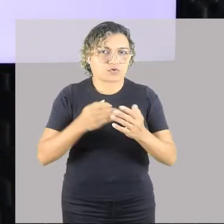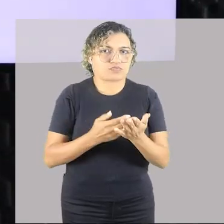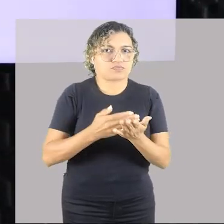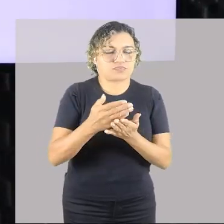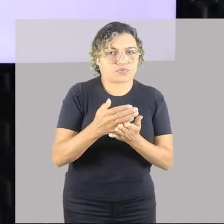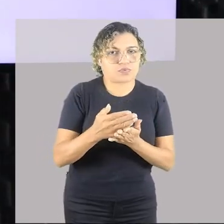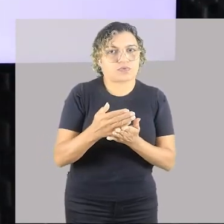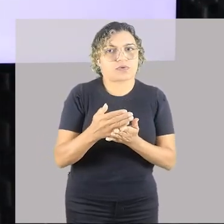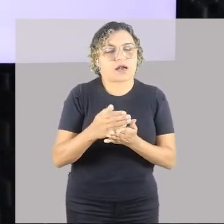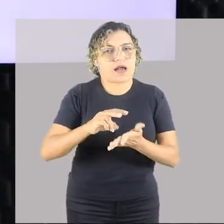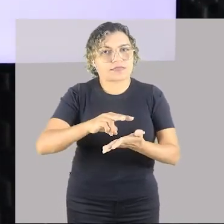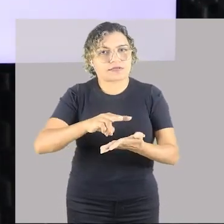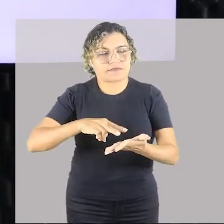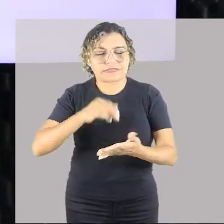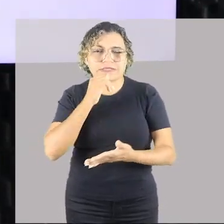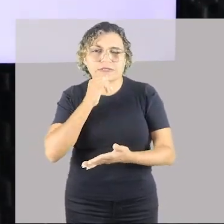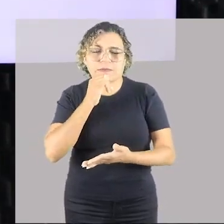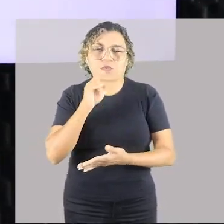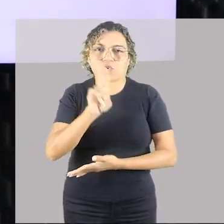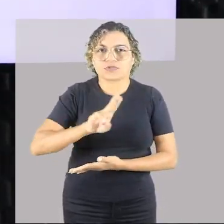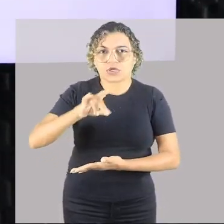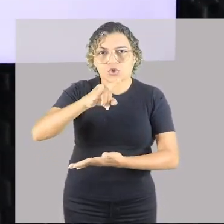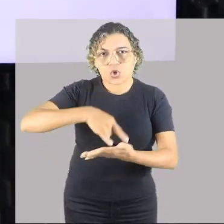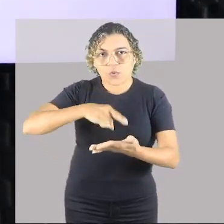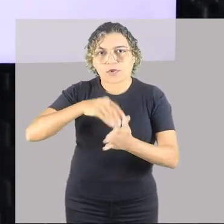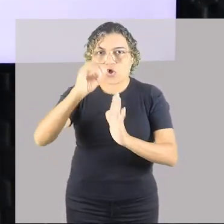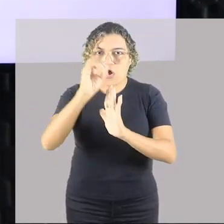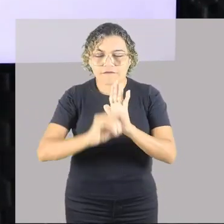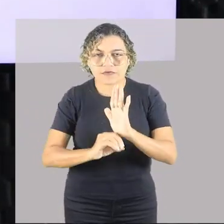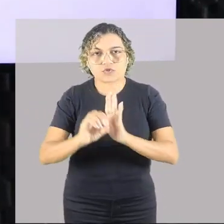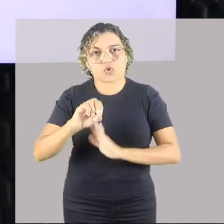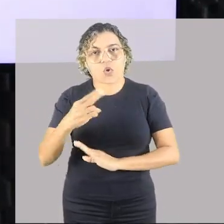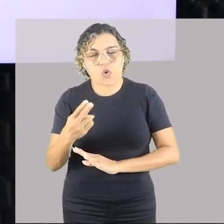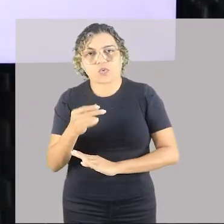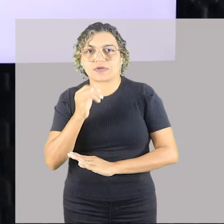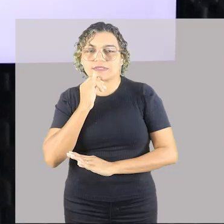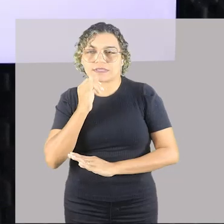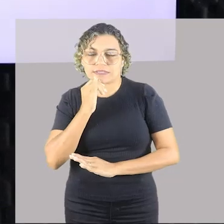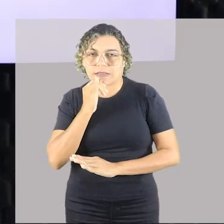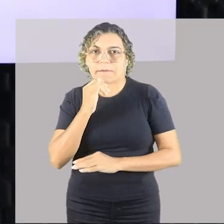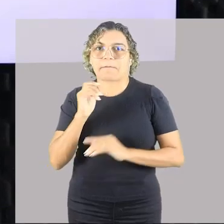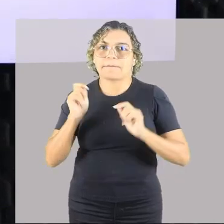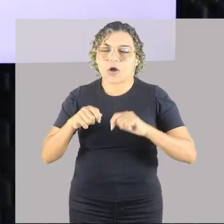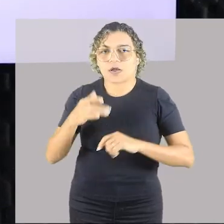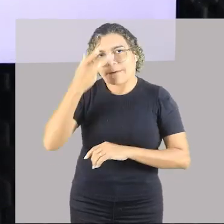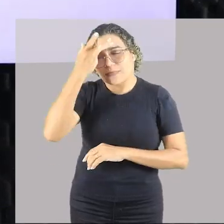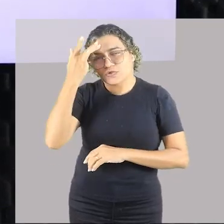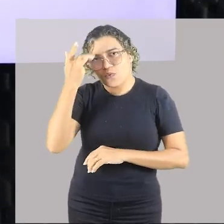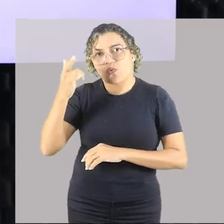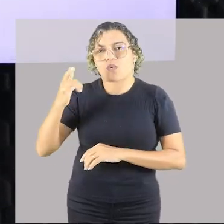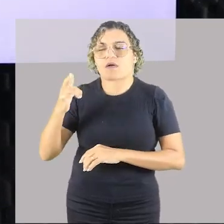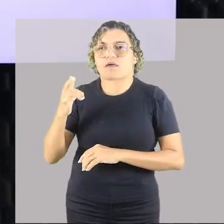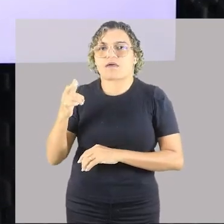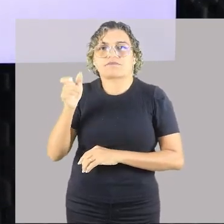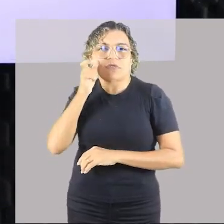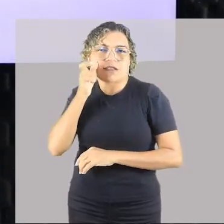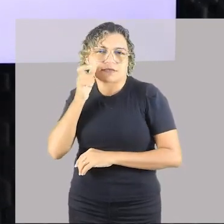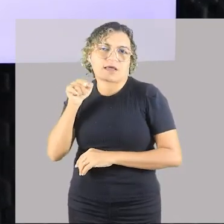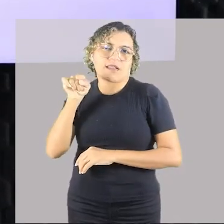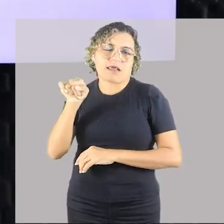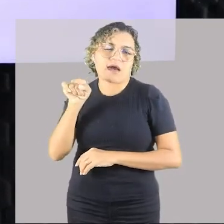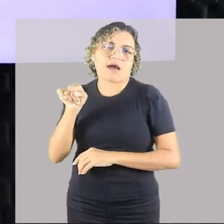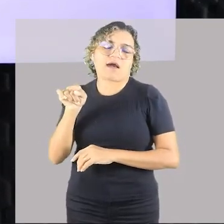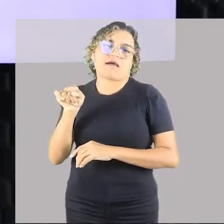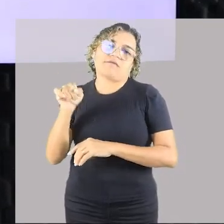de ofício ou a pedido do interessado. No caso que a gente deu, a pedido do interessado. Alguém interessado, alguém